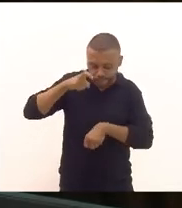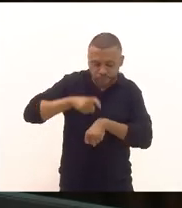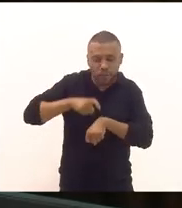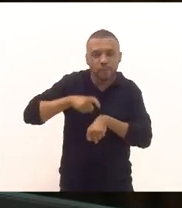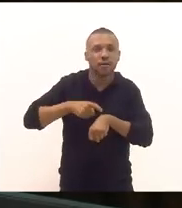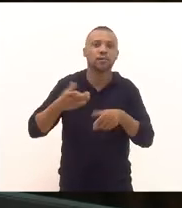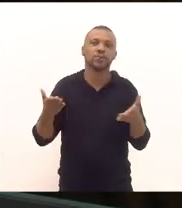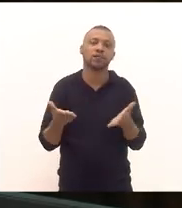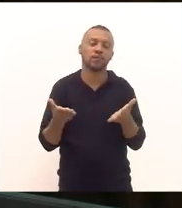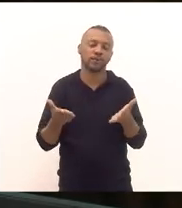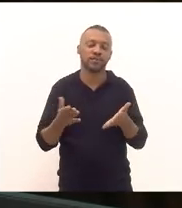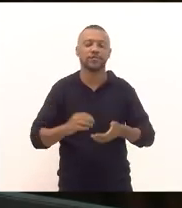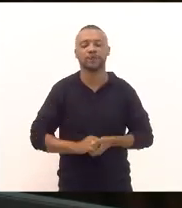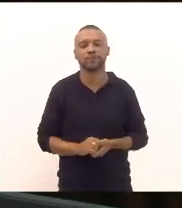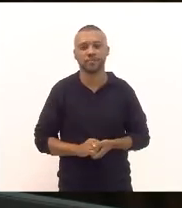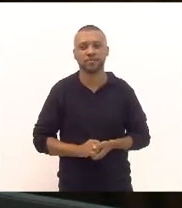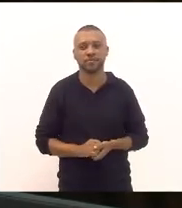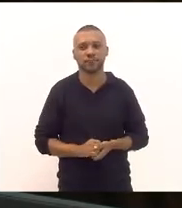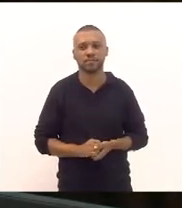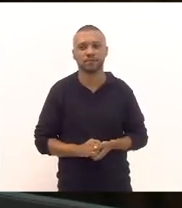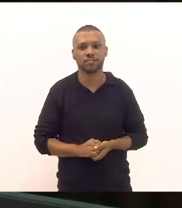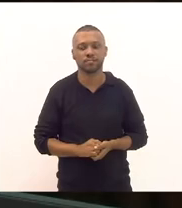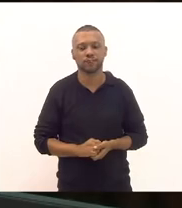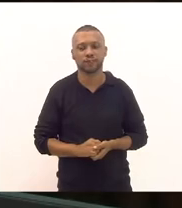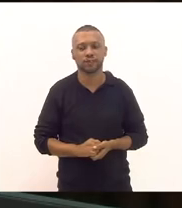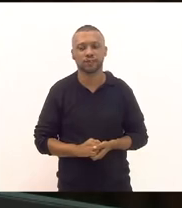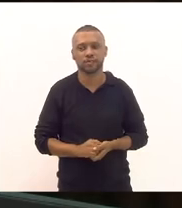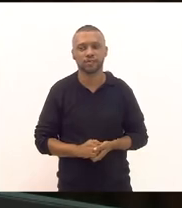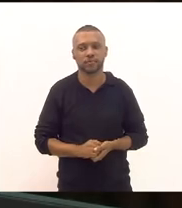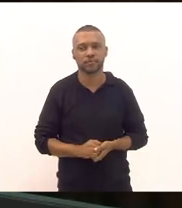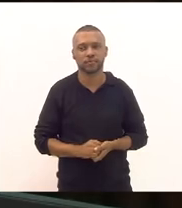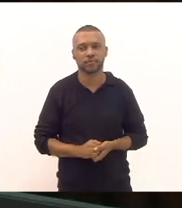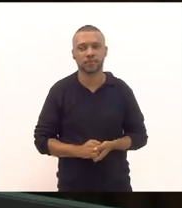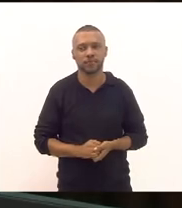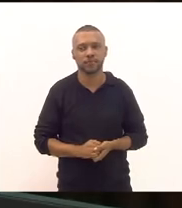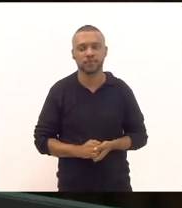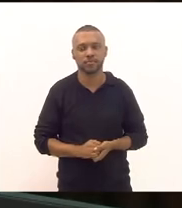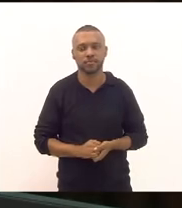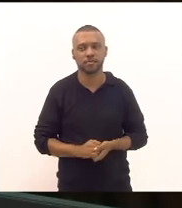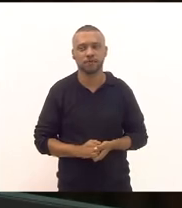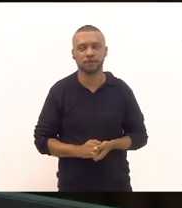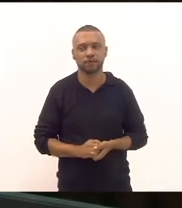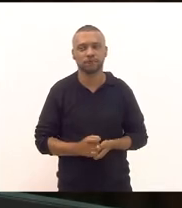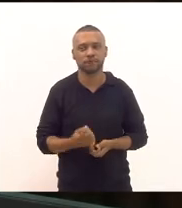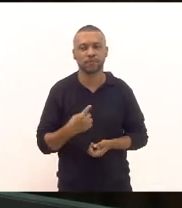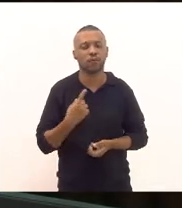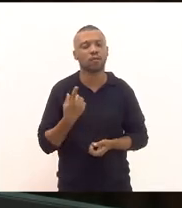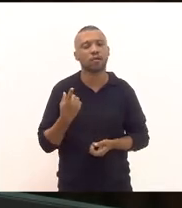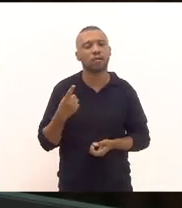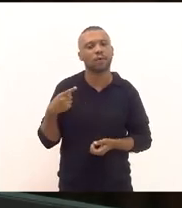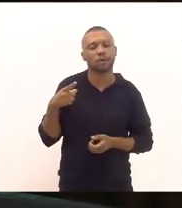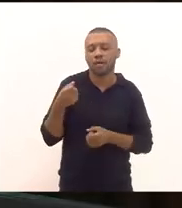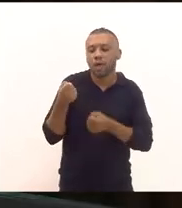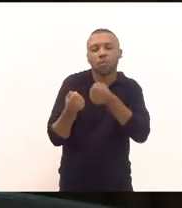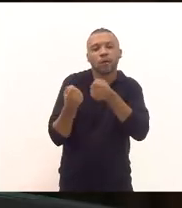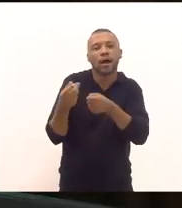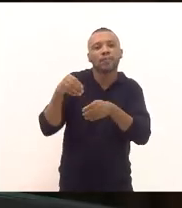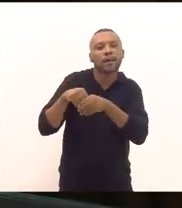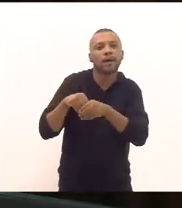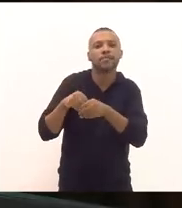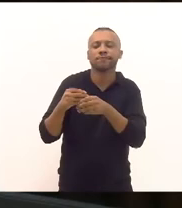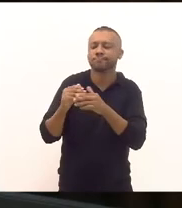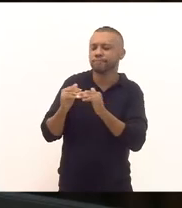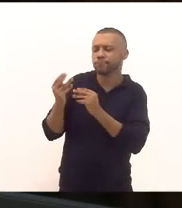hoje e eu entrei no carro conversando com a minha